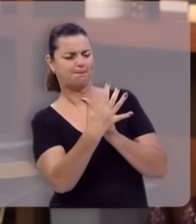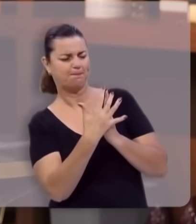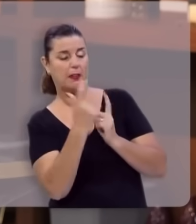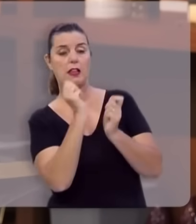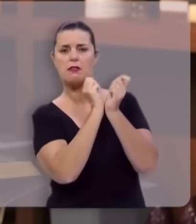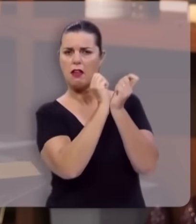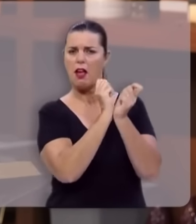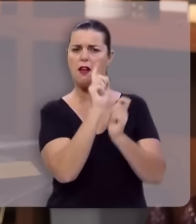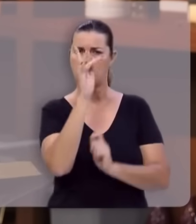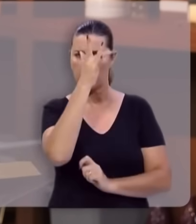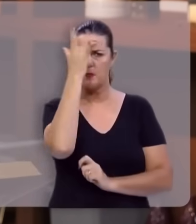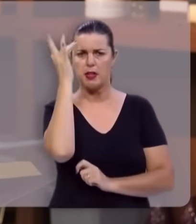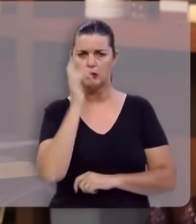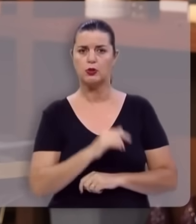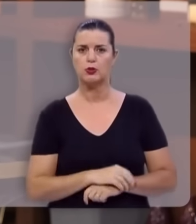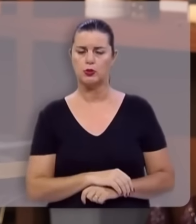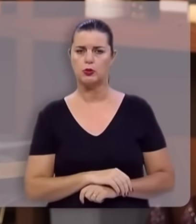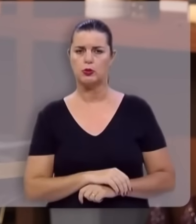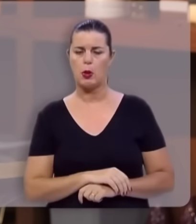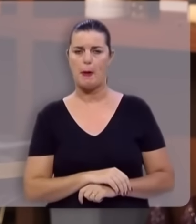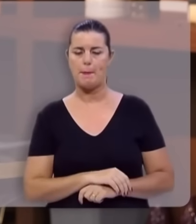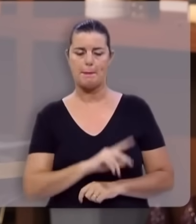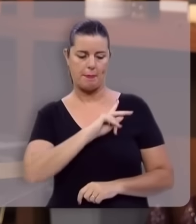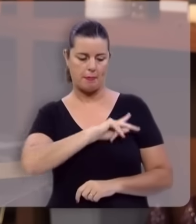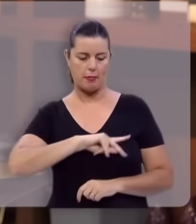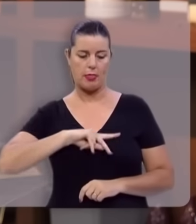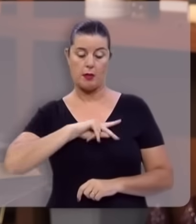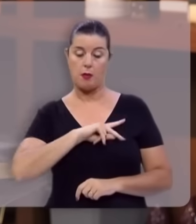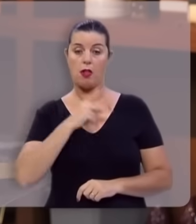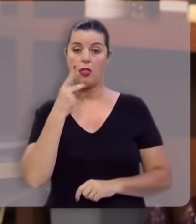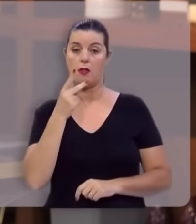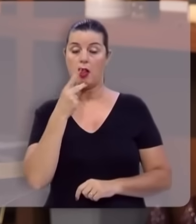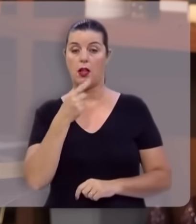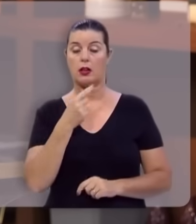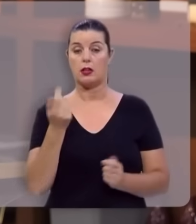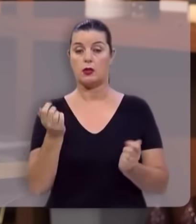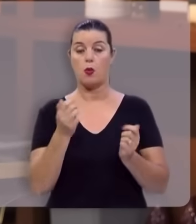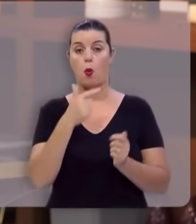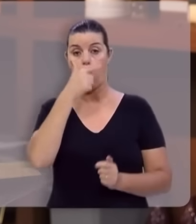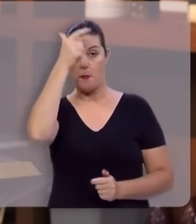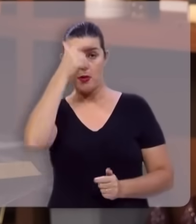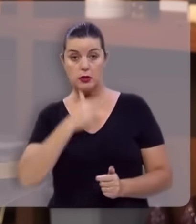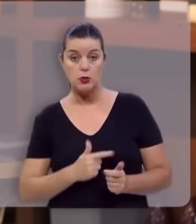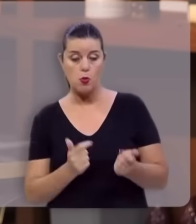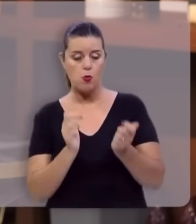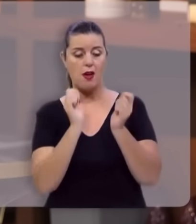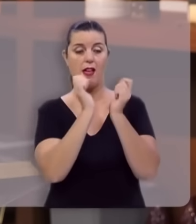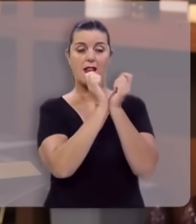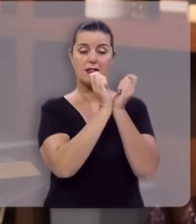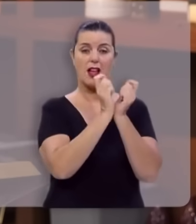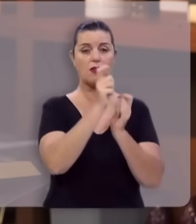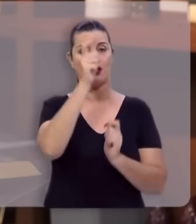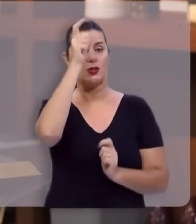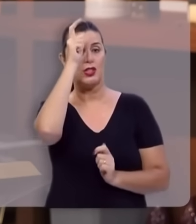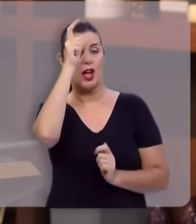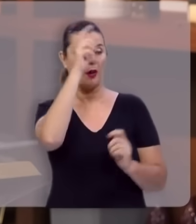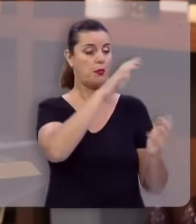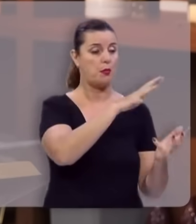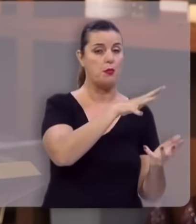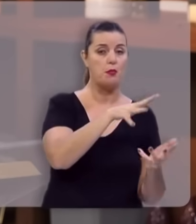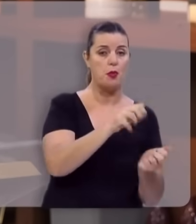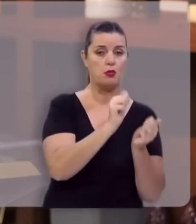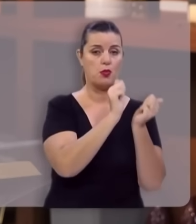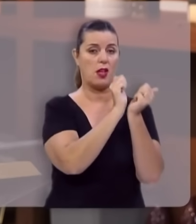escraviza as pessoas. Paulo está dizendo que o homem é escravo do diabo, do mundo